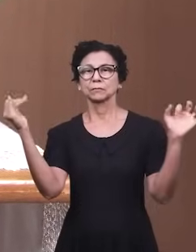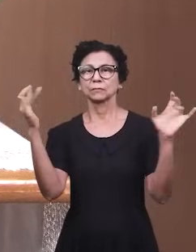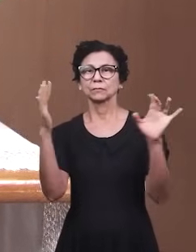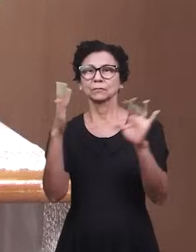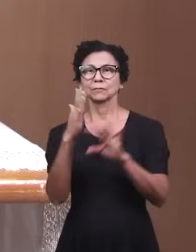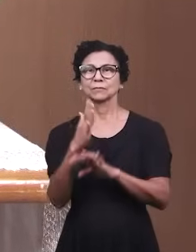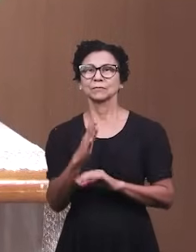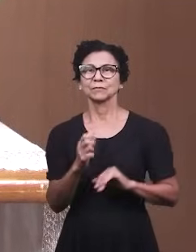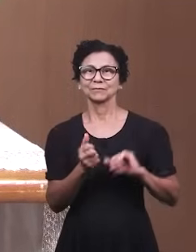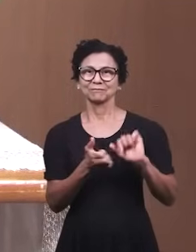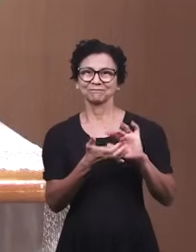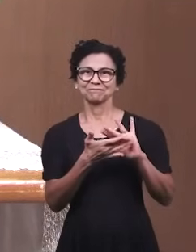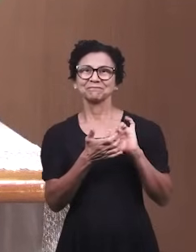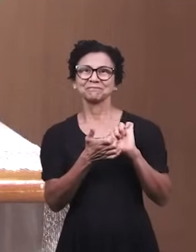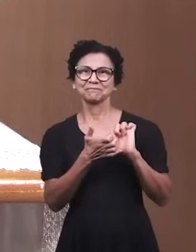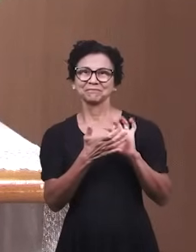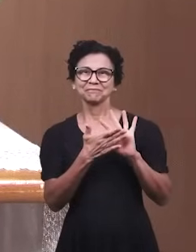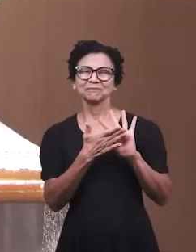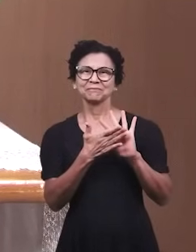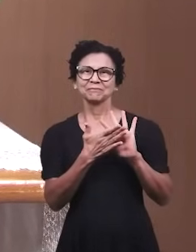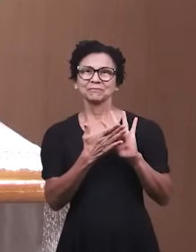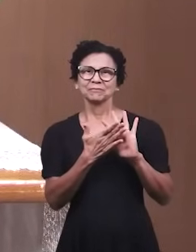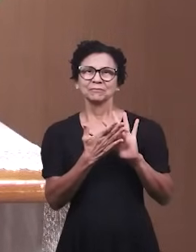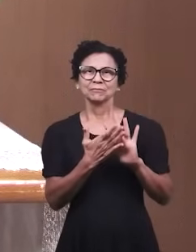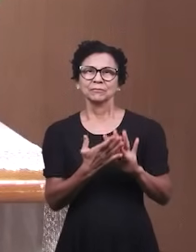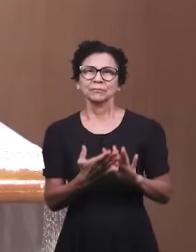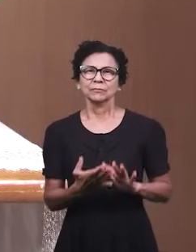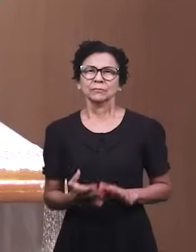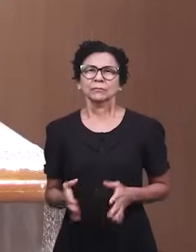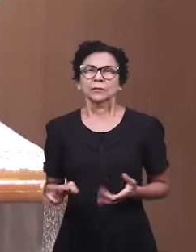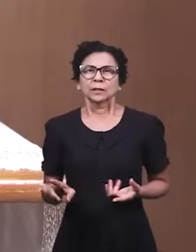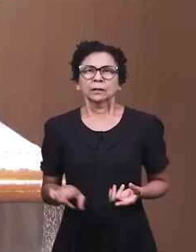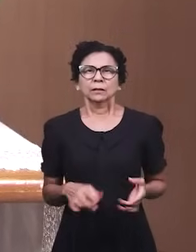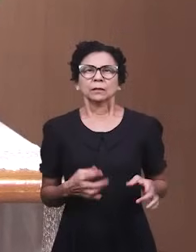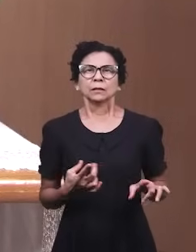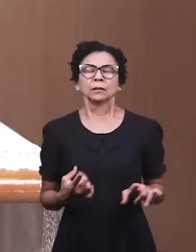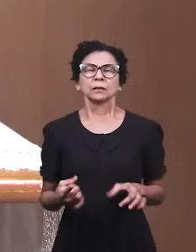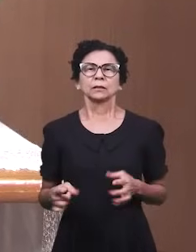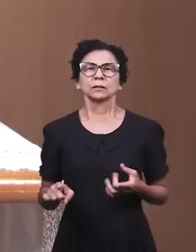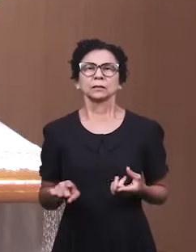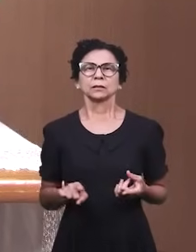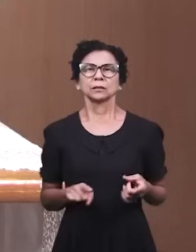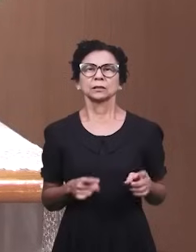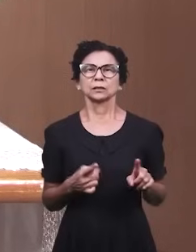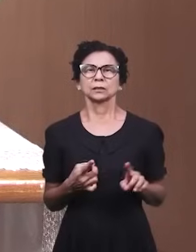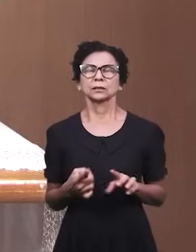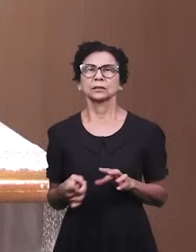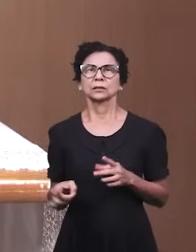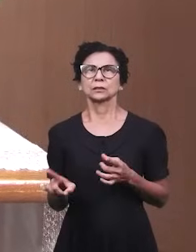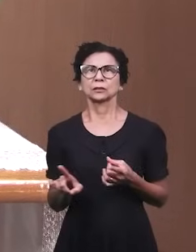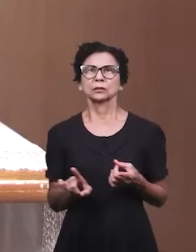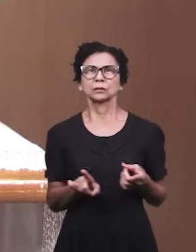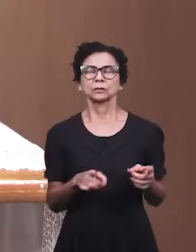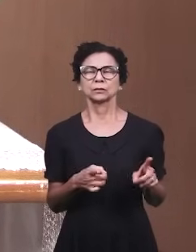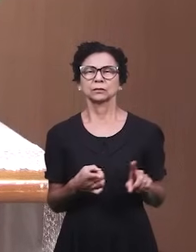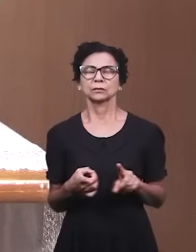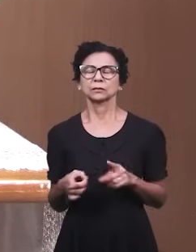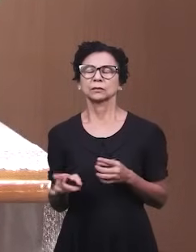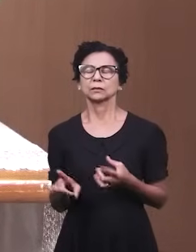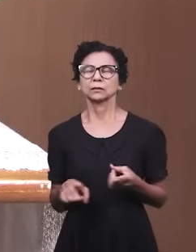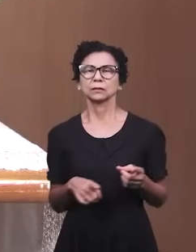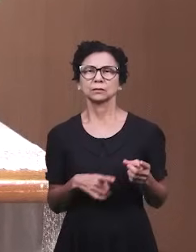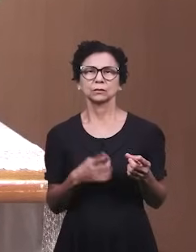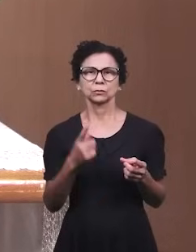outro louvor. Cante juntamente com todos que nos acompanham. O louvor traz paz à nossa